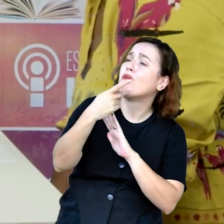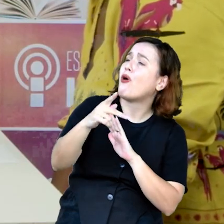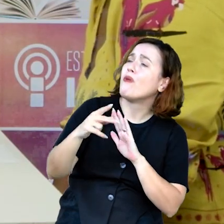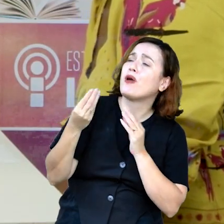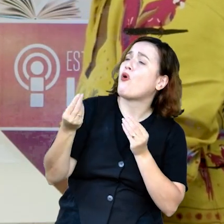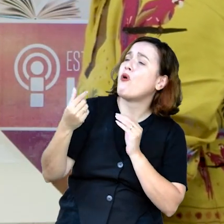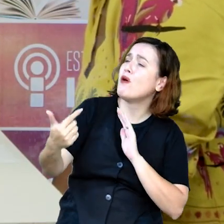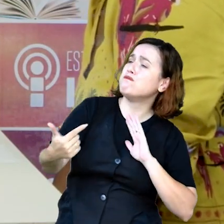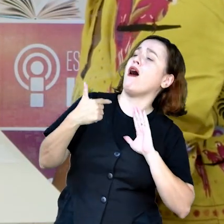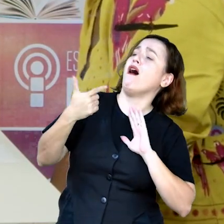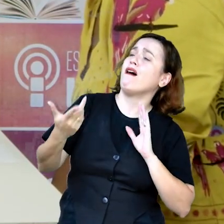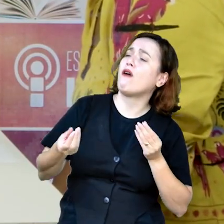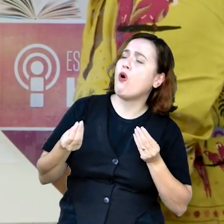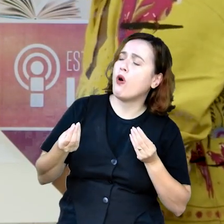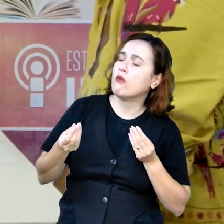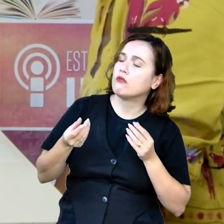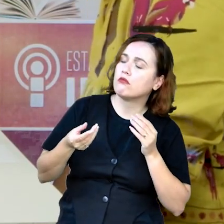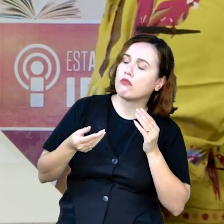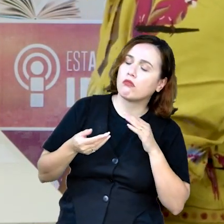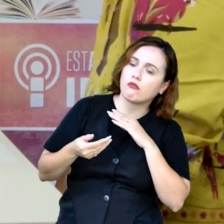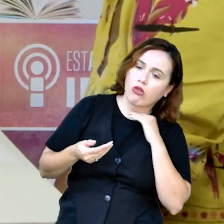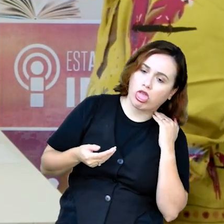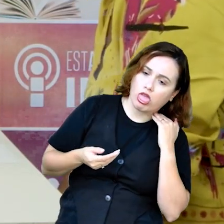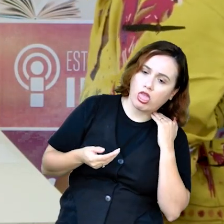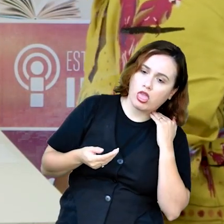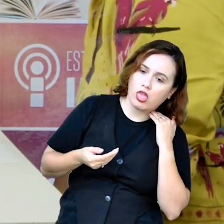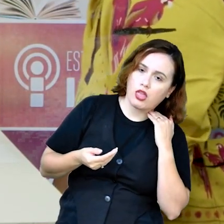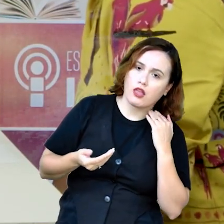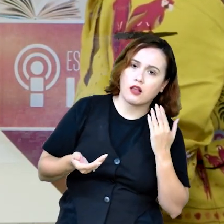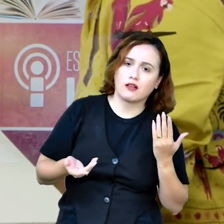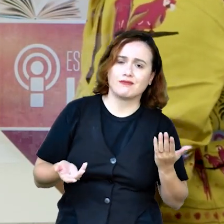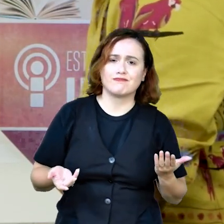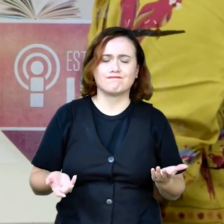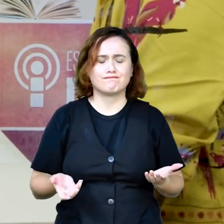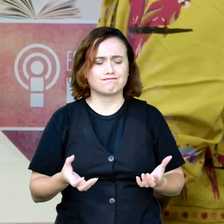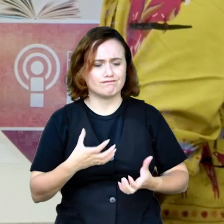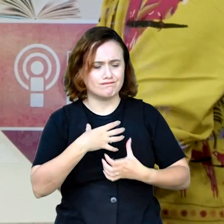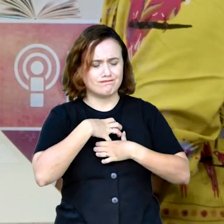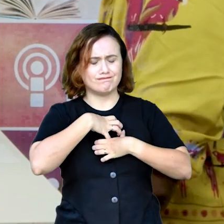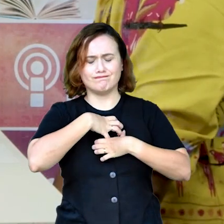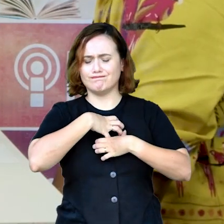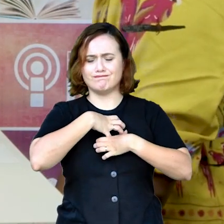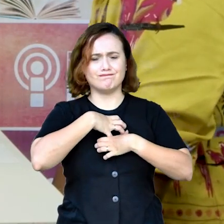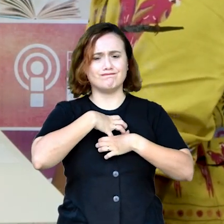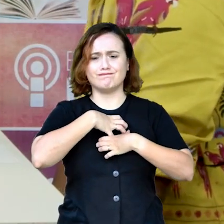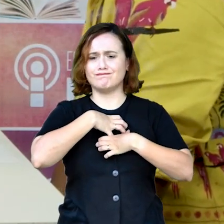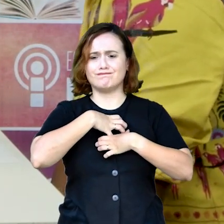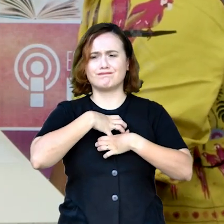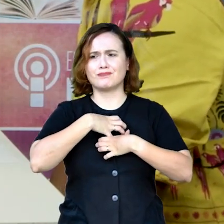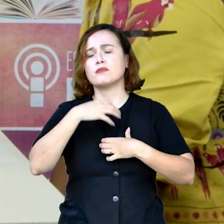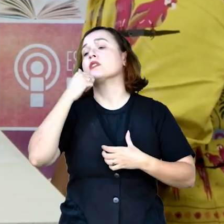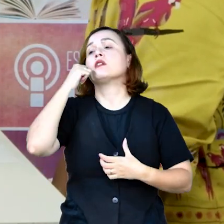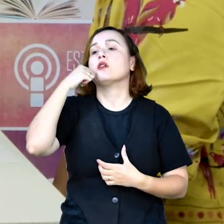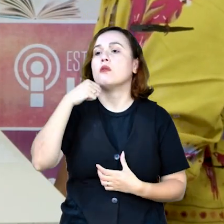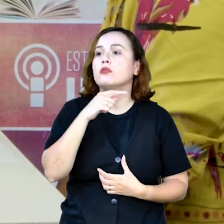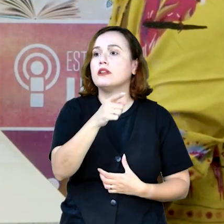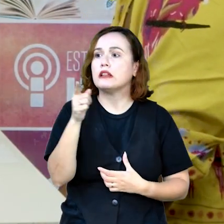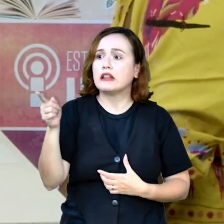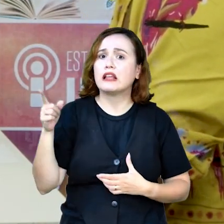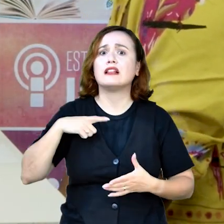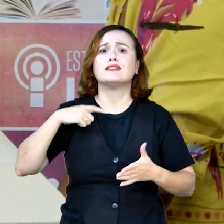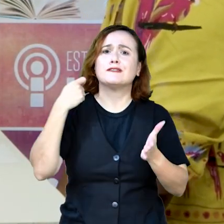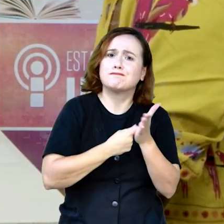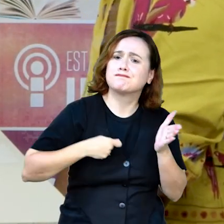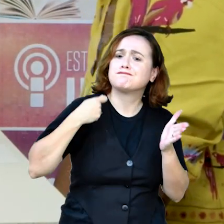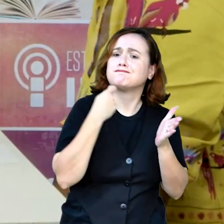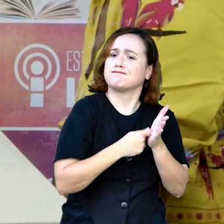violenta e inesperada conseguem sair da cama todos os dias para lutar por justiça, então eu vou olhar para elas e também vou entrar nessa briga, seja para